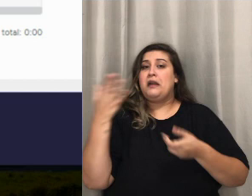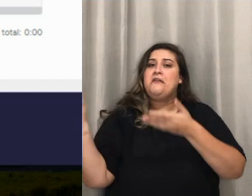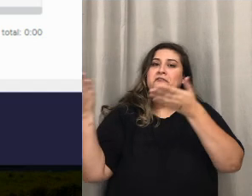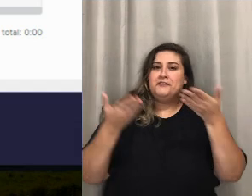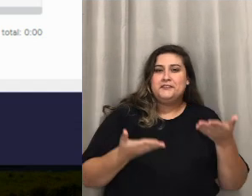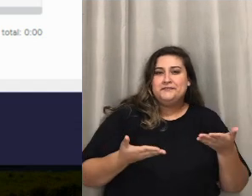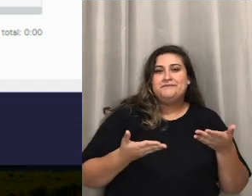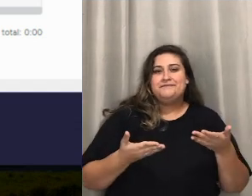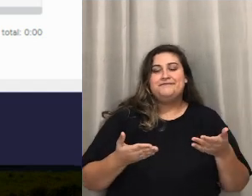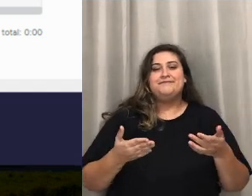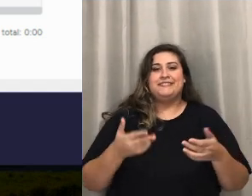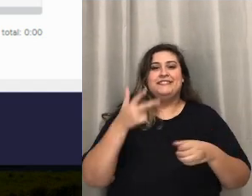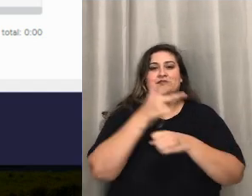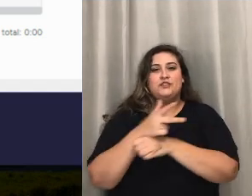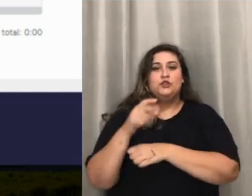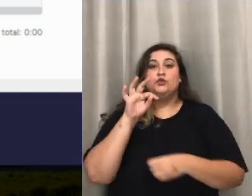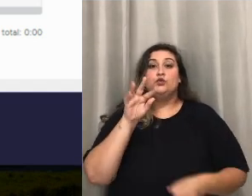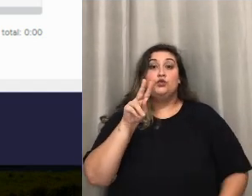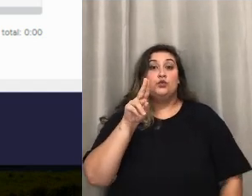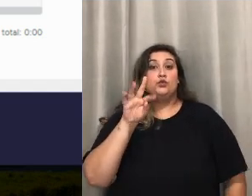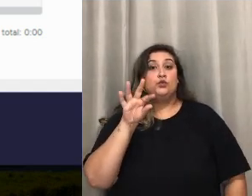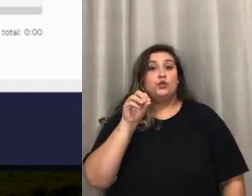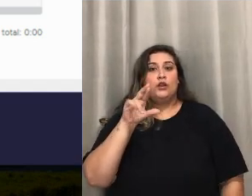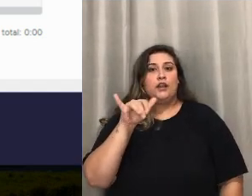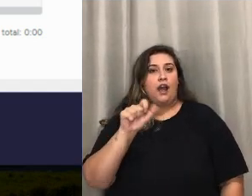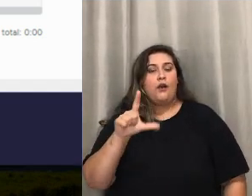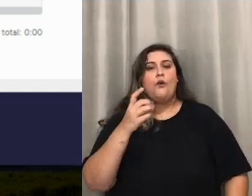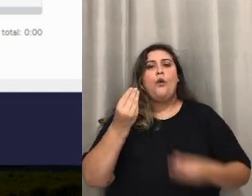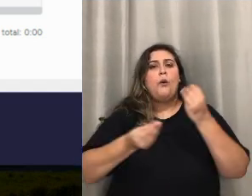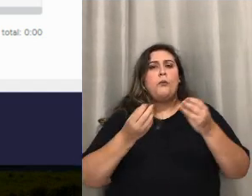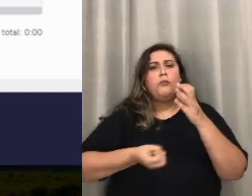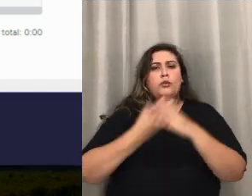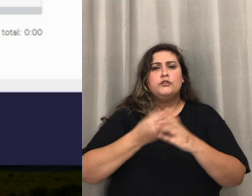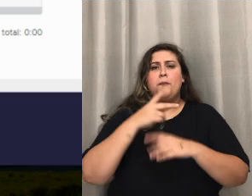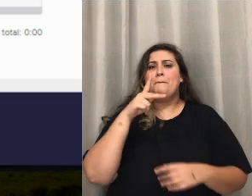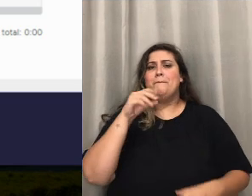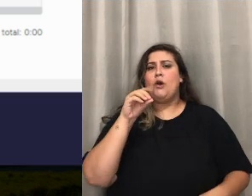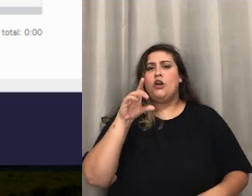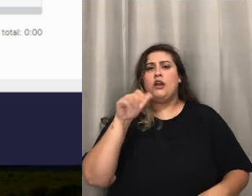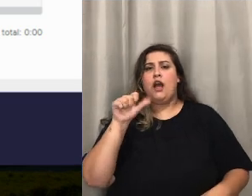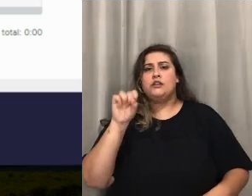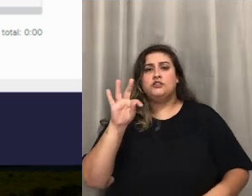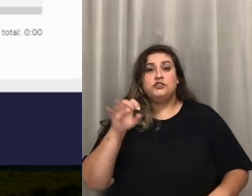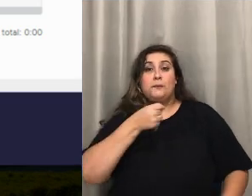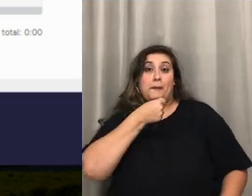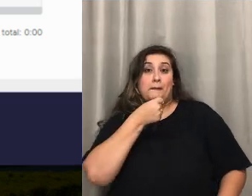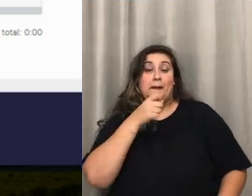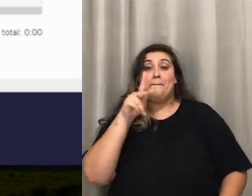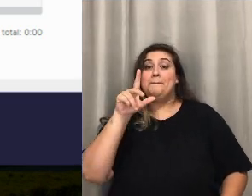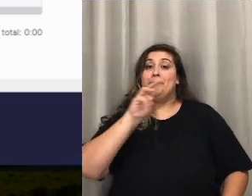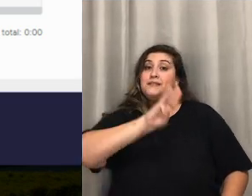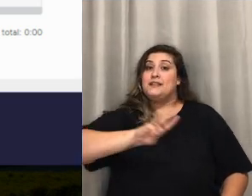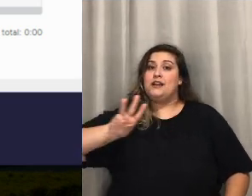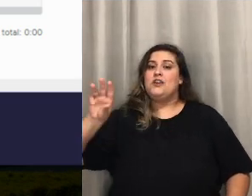Boa noite, sejam bem-vindos ao vídeo tutorial de como produzir podcast na plataforma